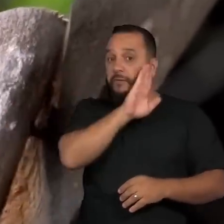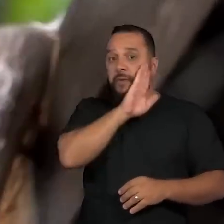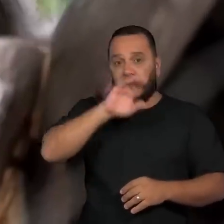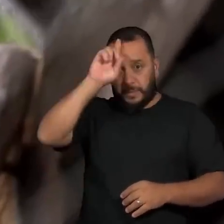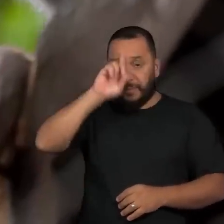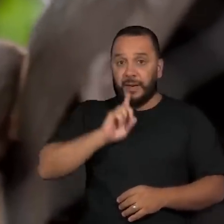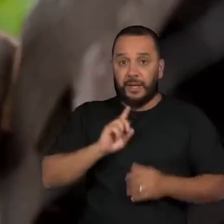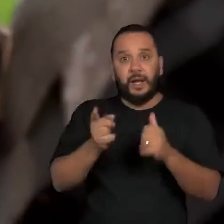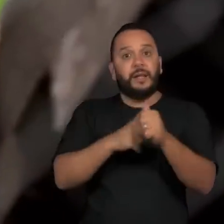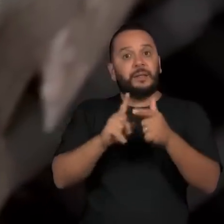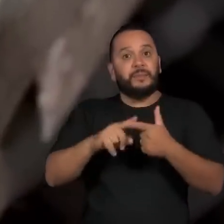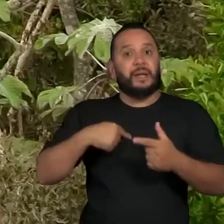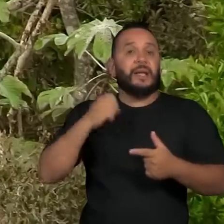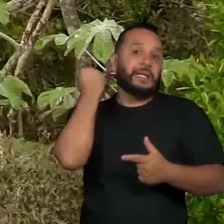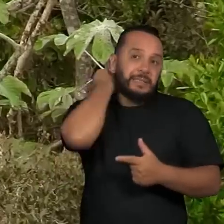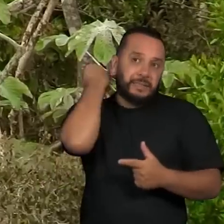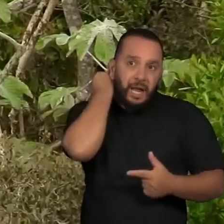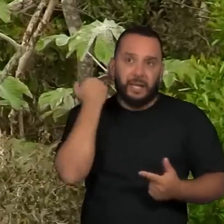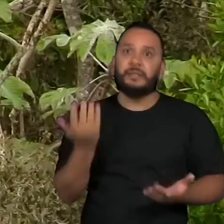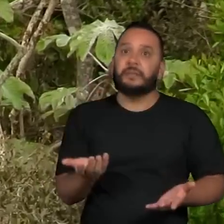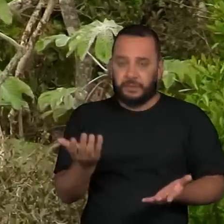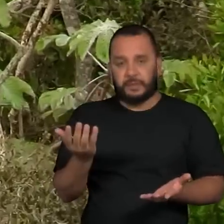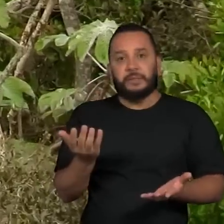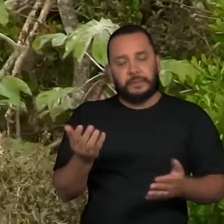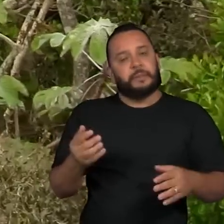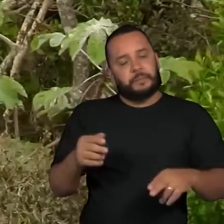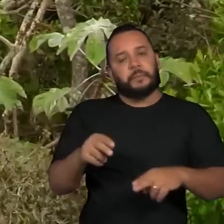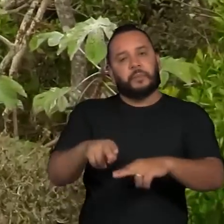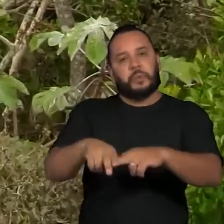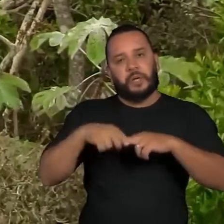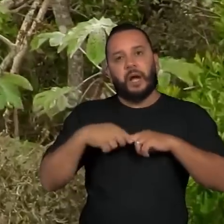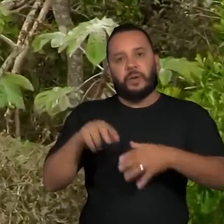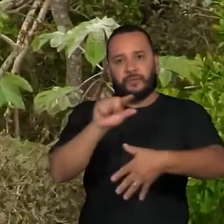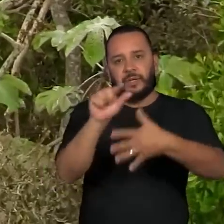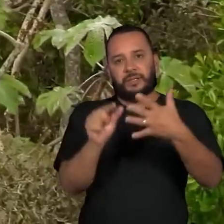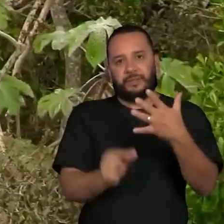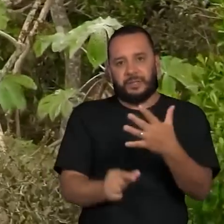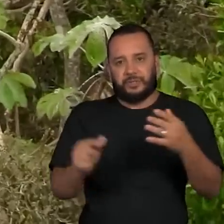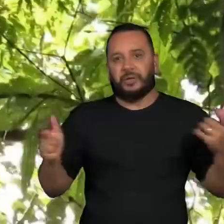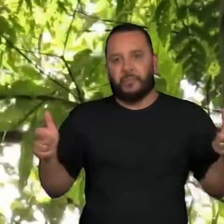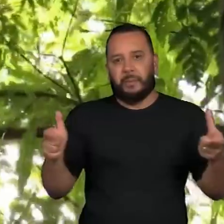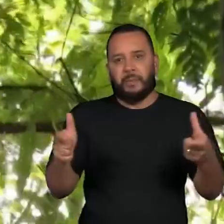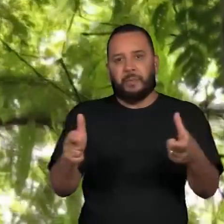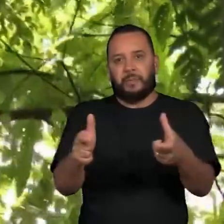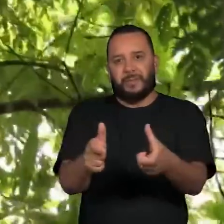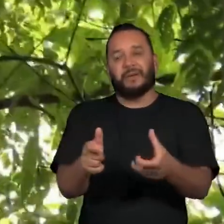resta da floresta atlântica colocam em risco também a sobrevivência do muriqui.